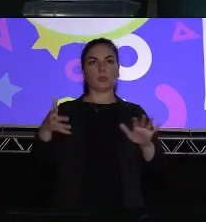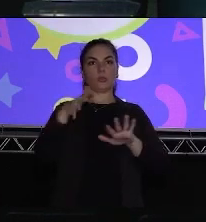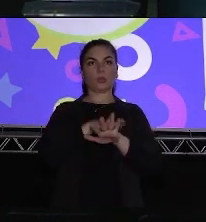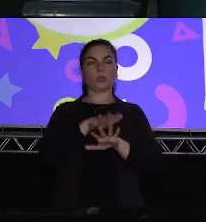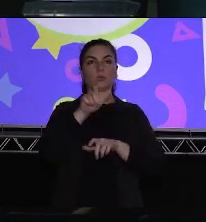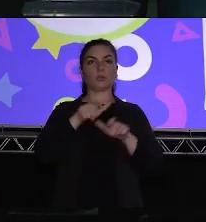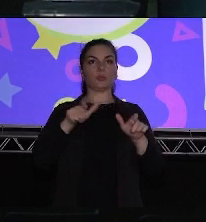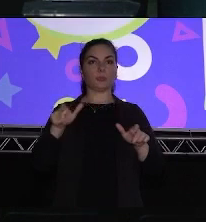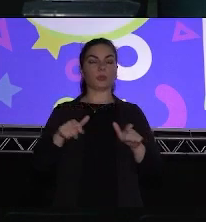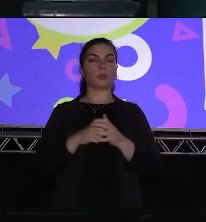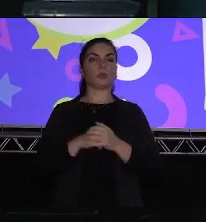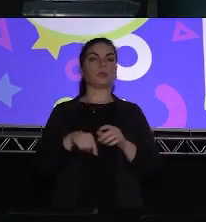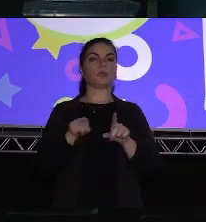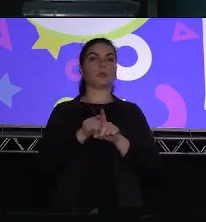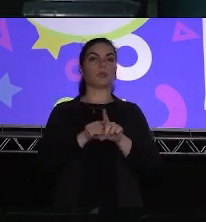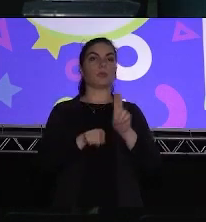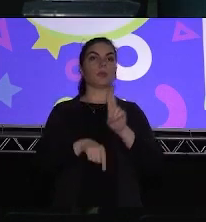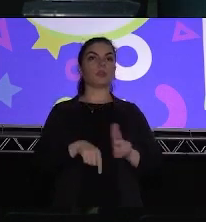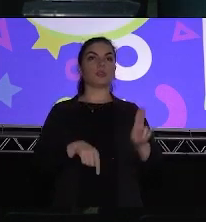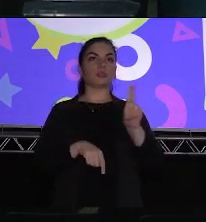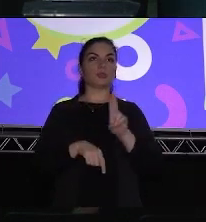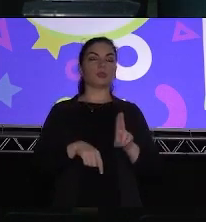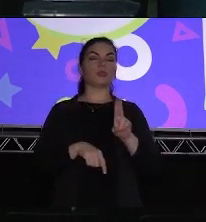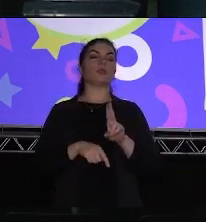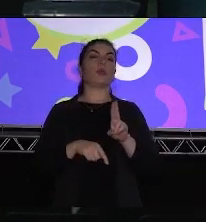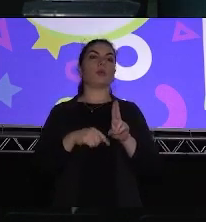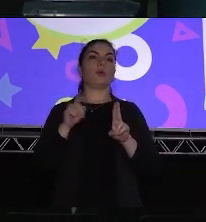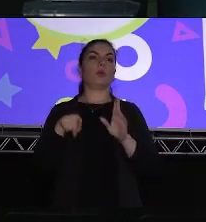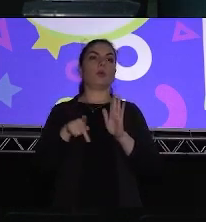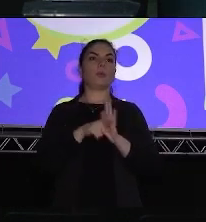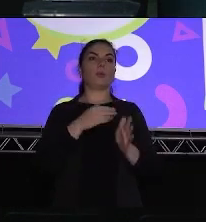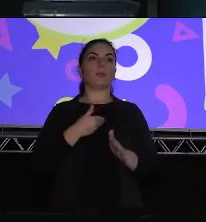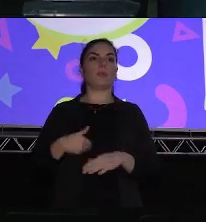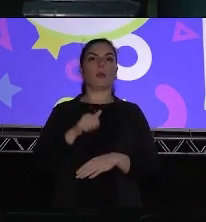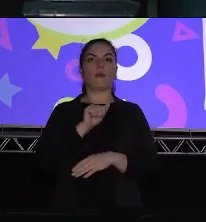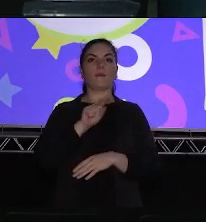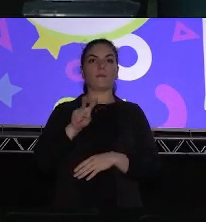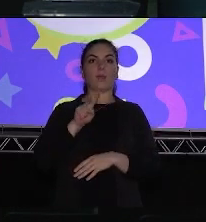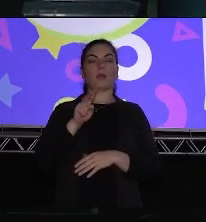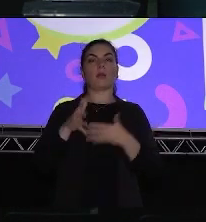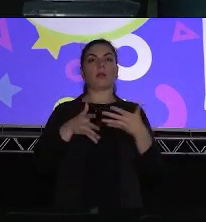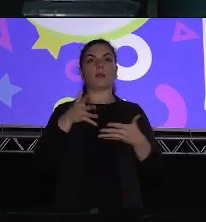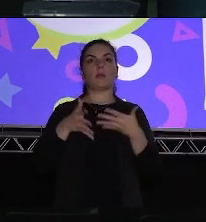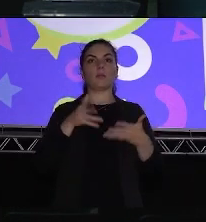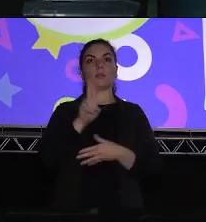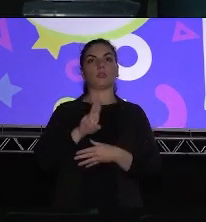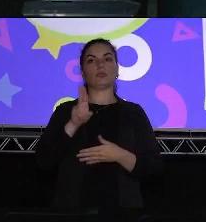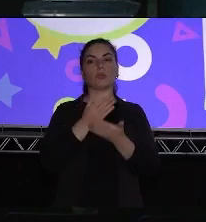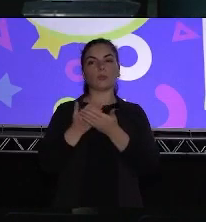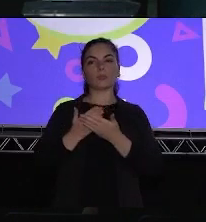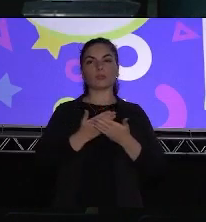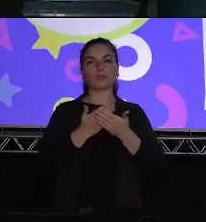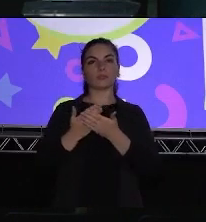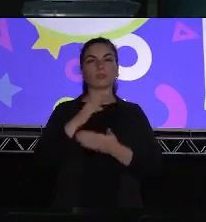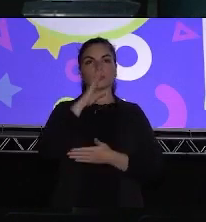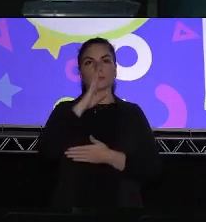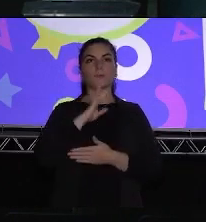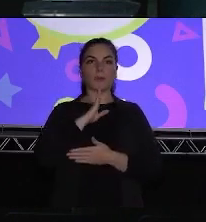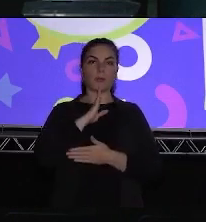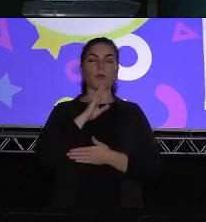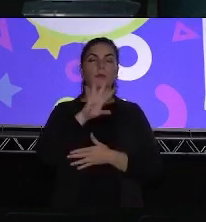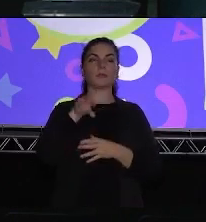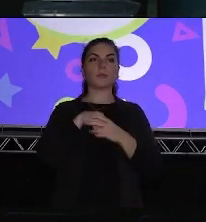pessoas. A gente utilizou uma API do governo, que é a VLibras, ela é disponível e pública, a gente precisou estudar ela e conectar nos nossos